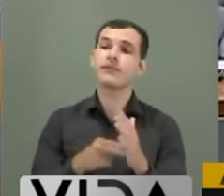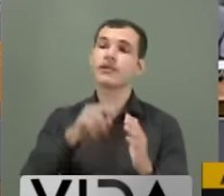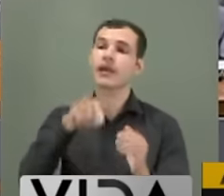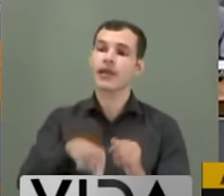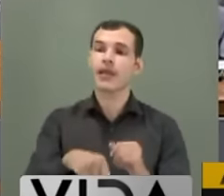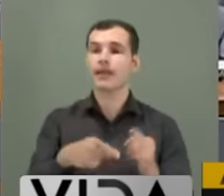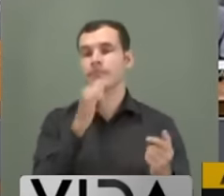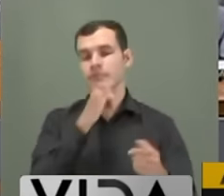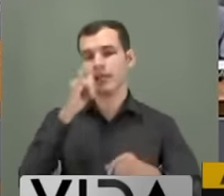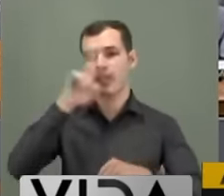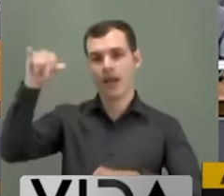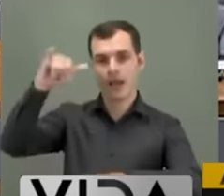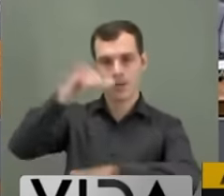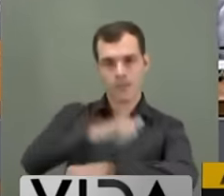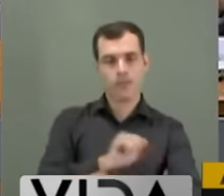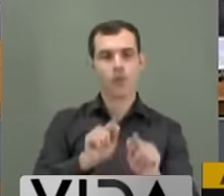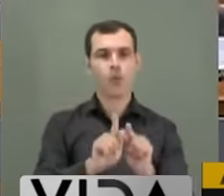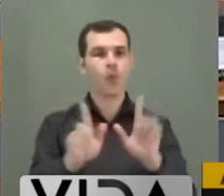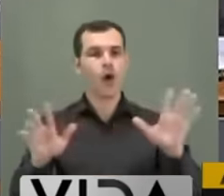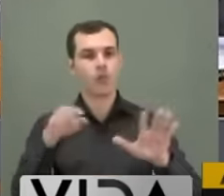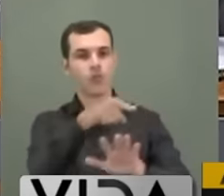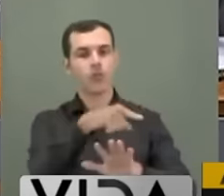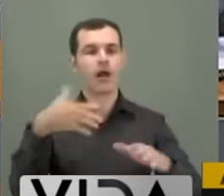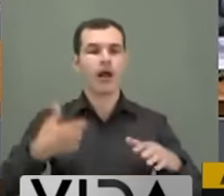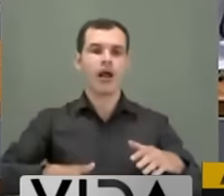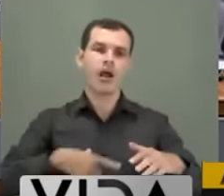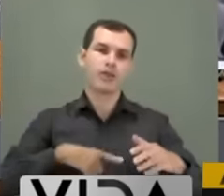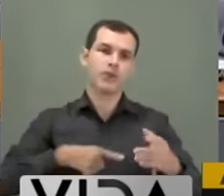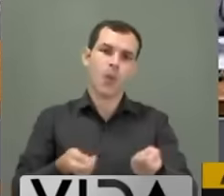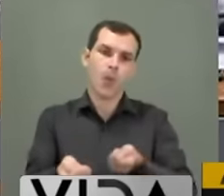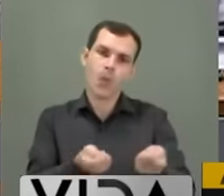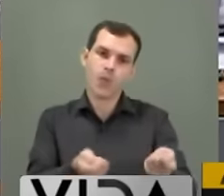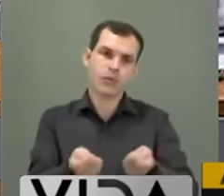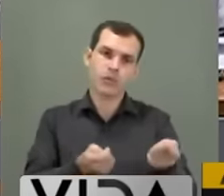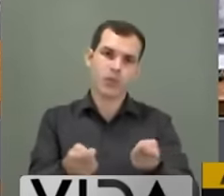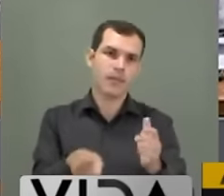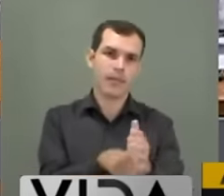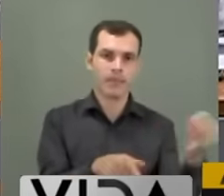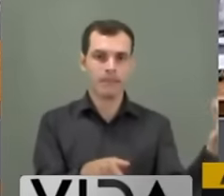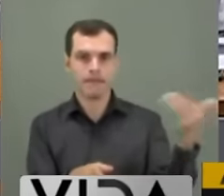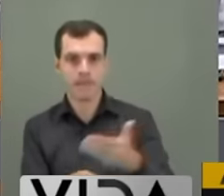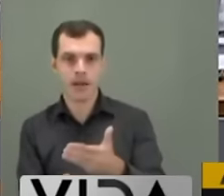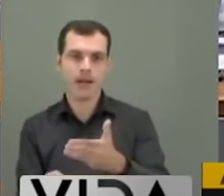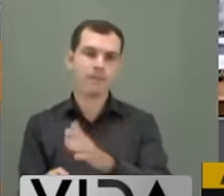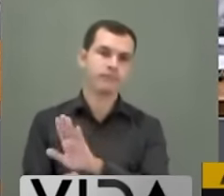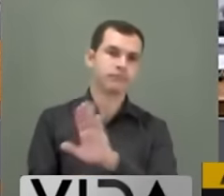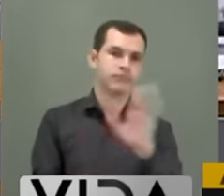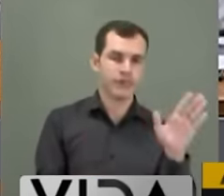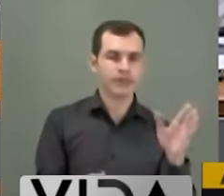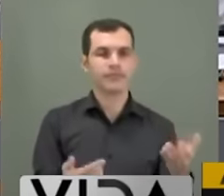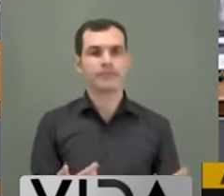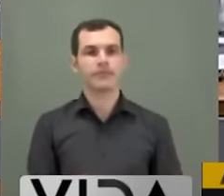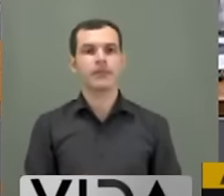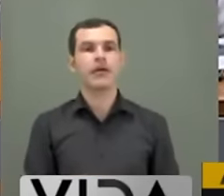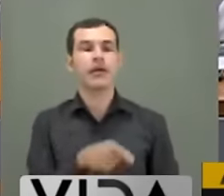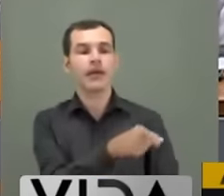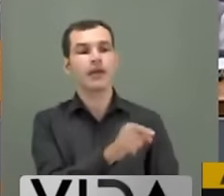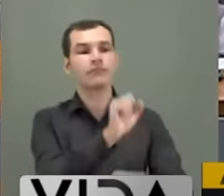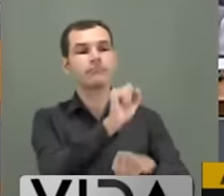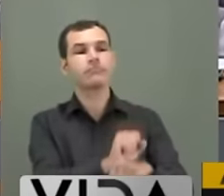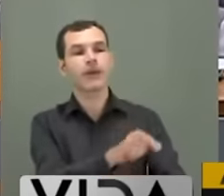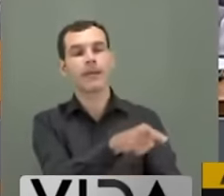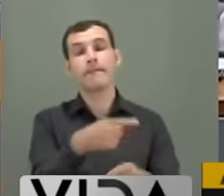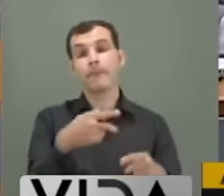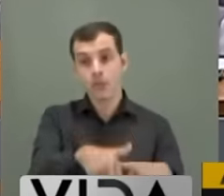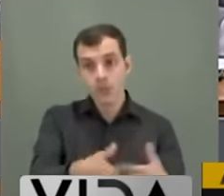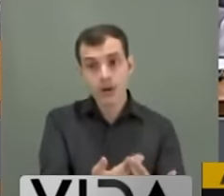gigantesca. Então, é um controle migratório. Ele respondeu a algumas perguntas, por quê? Por causa do caráter preventivo,